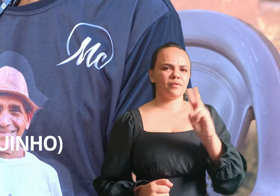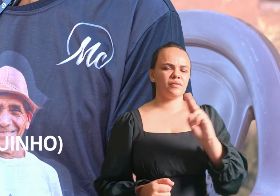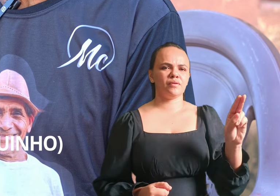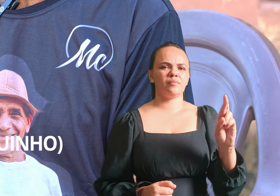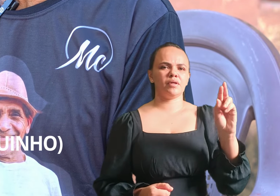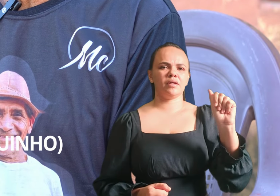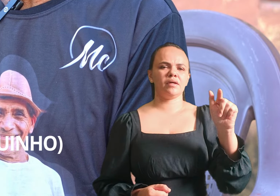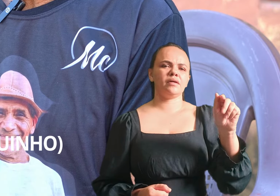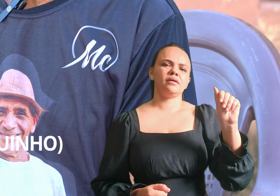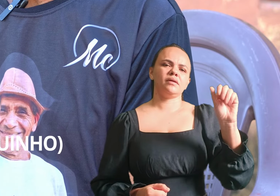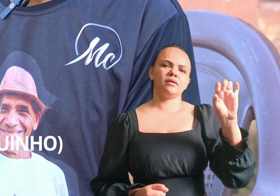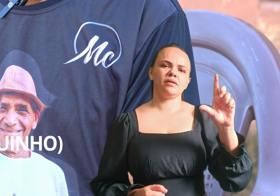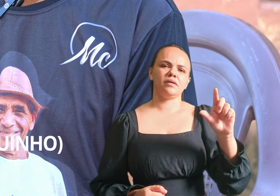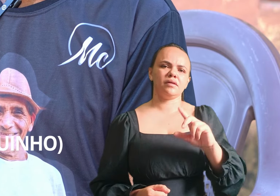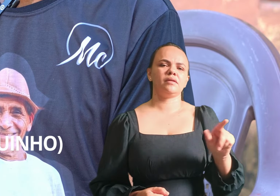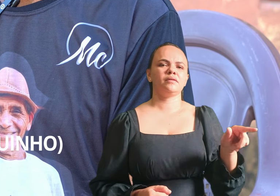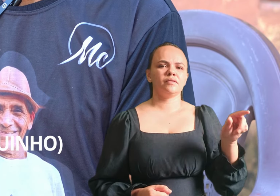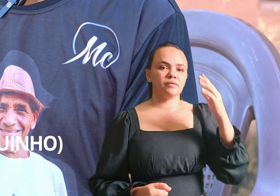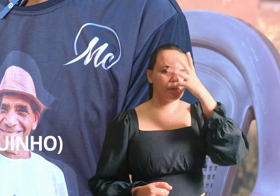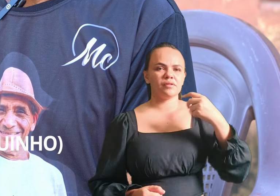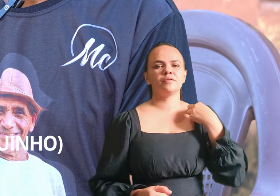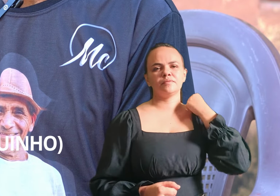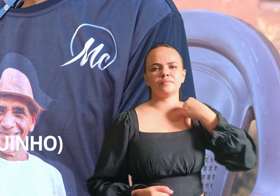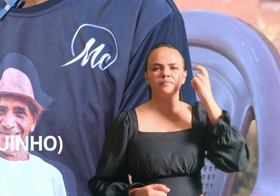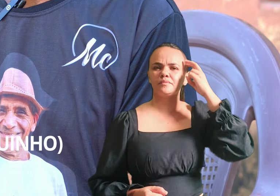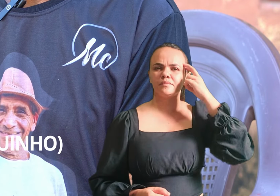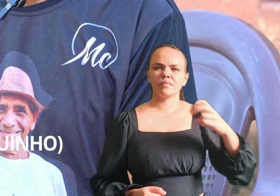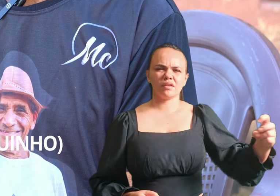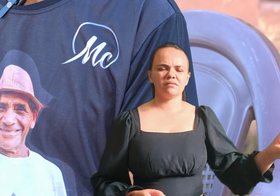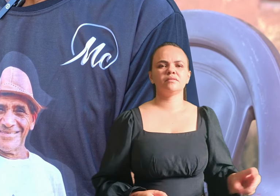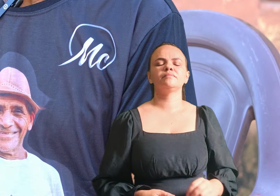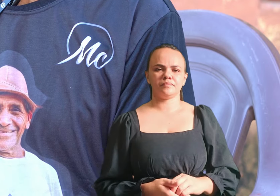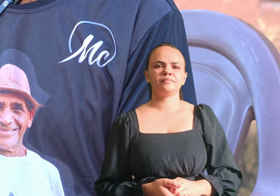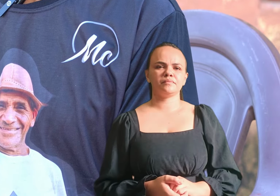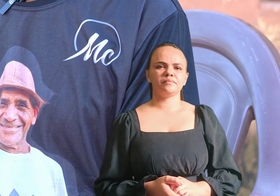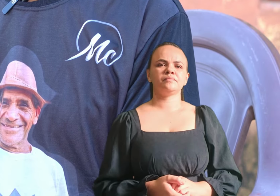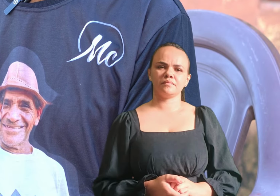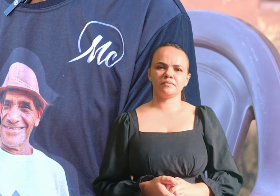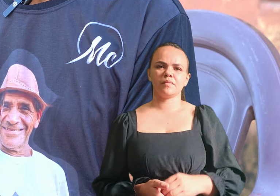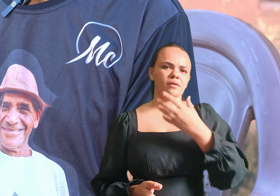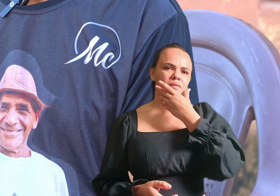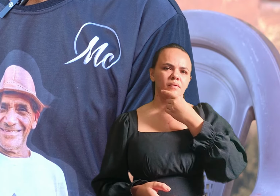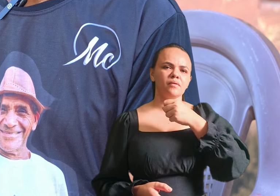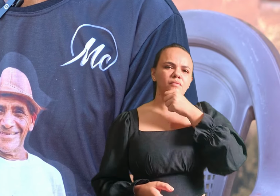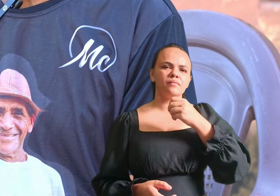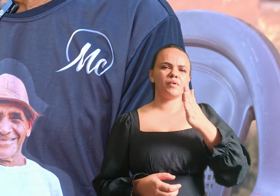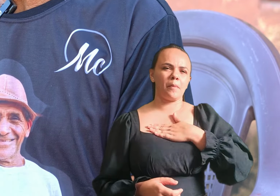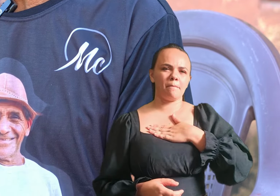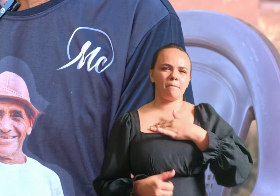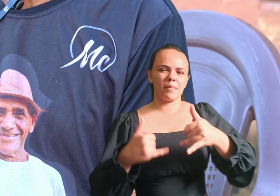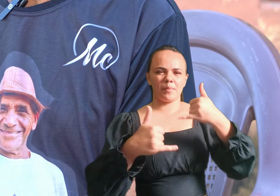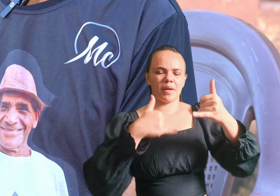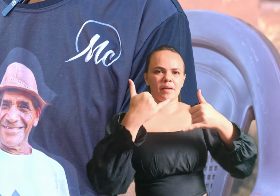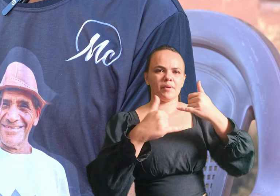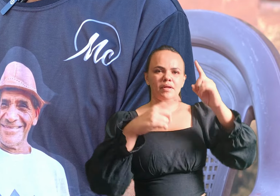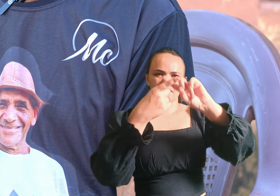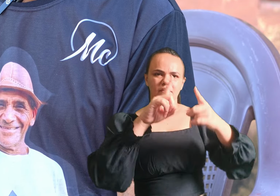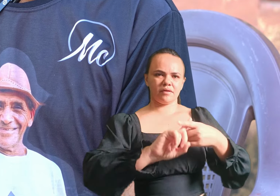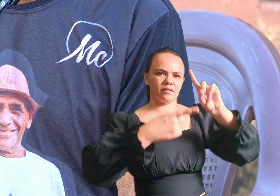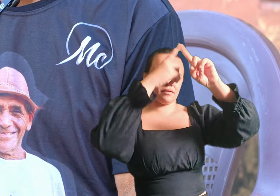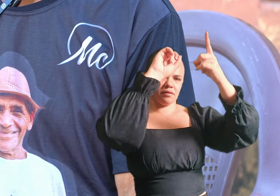quem fazia sabe essa essa cultura do maneiro pau aí meu pai brincava manec Cunca